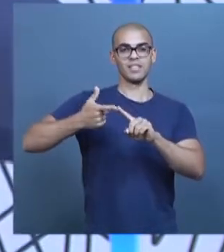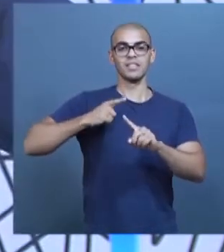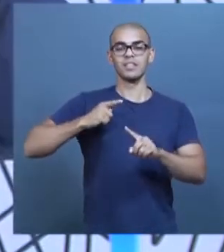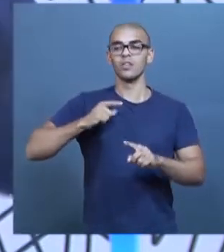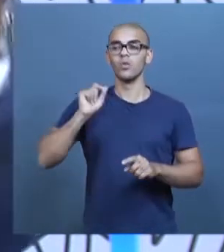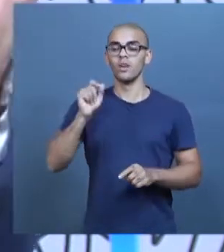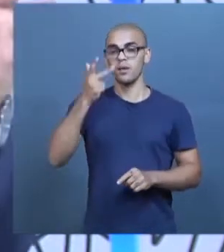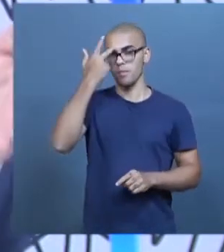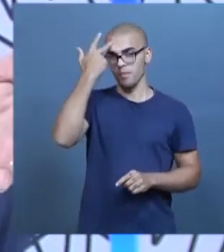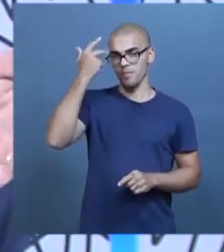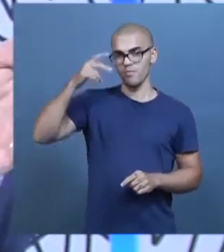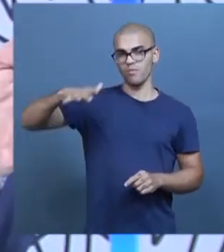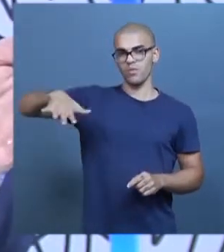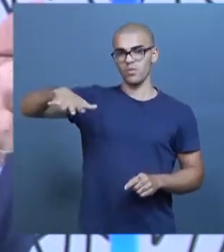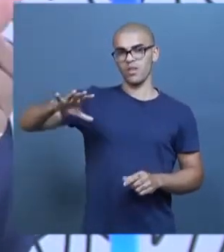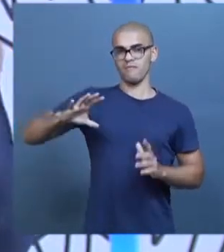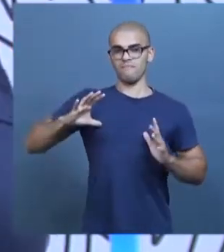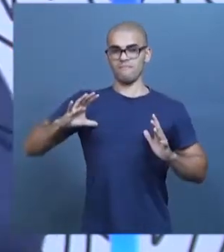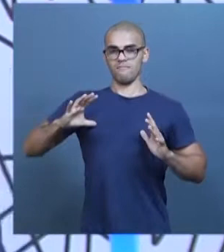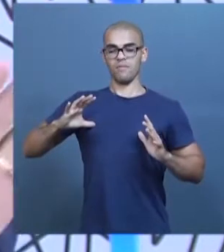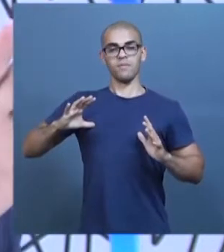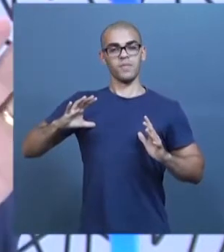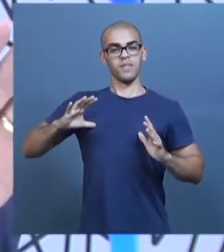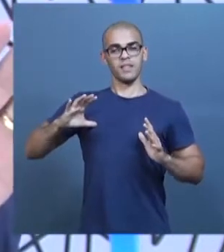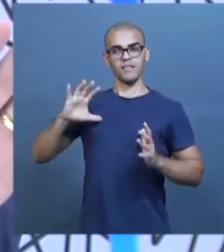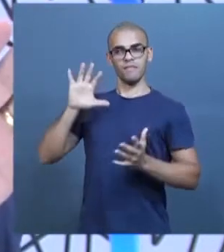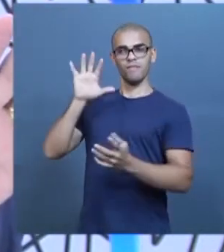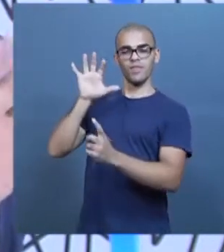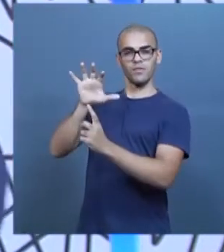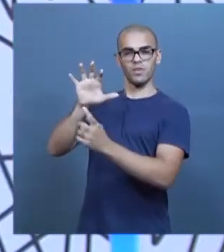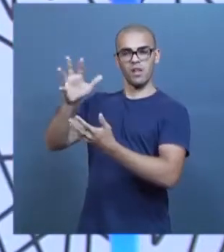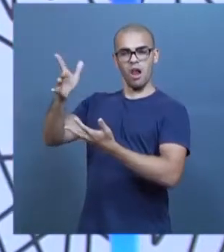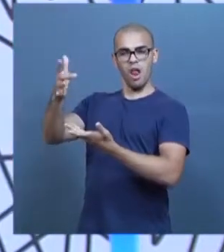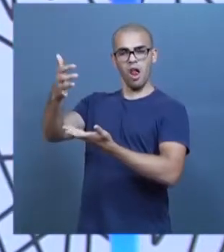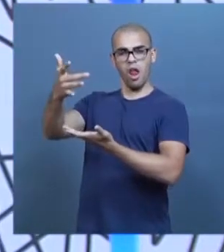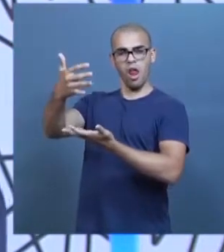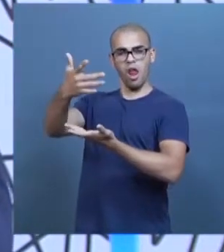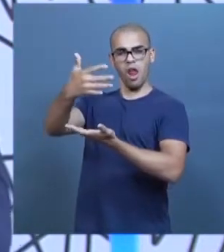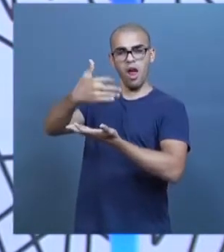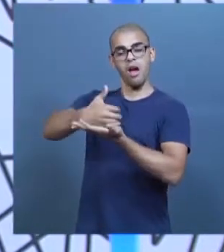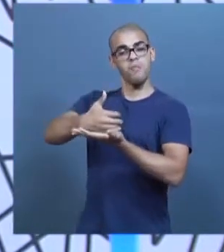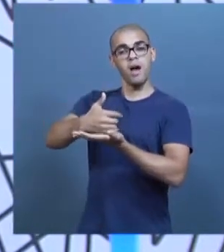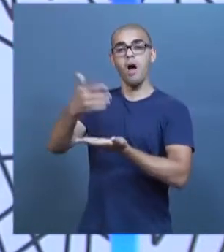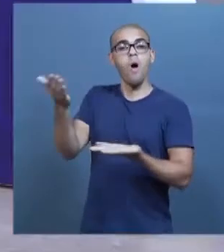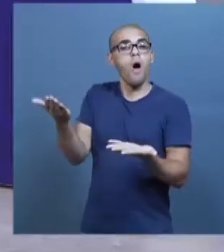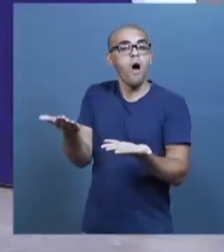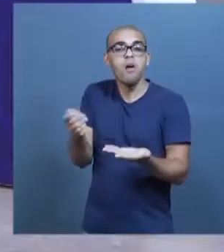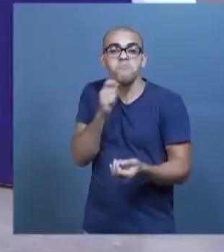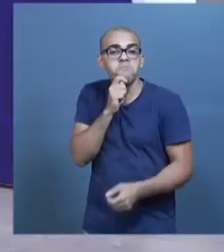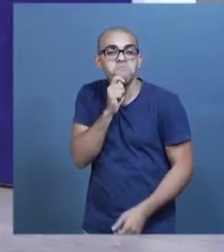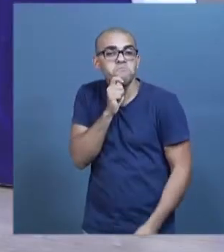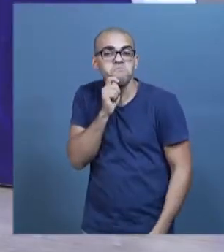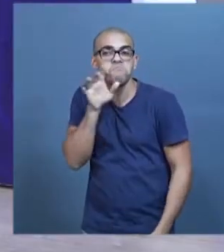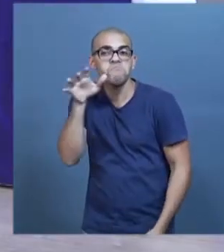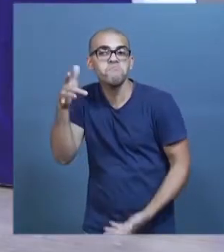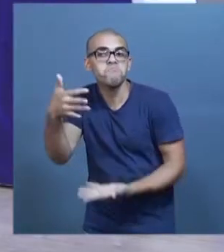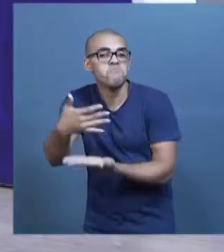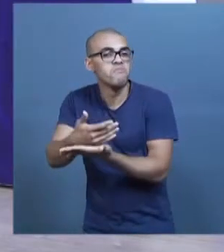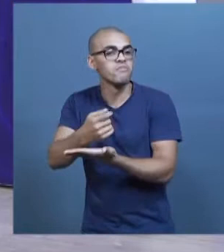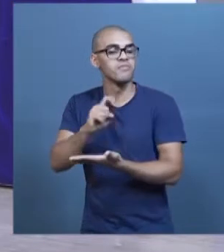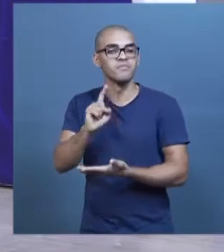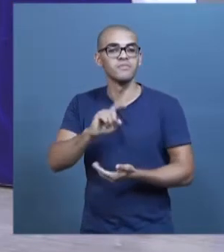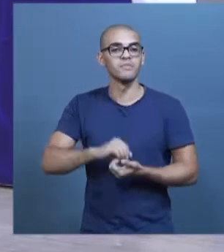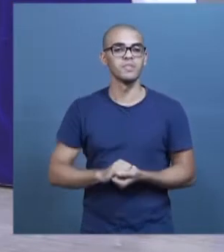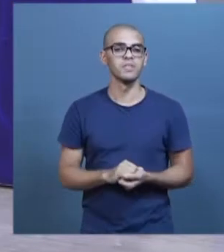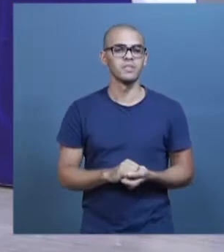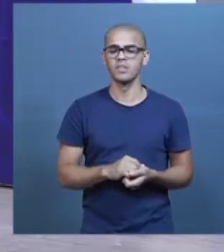camada mais elevada da sociedade. E até hoje ele não foi instituído, o que mostra uma distorção do sistema. E por que não teve essa mudança até hoje? Seria